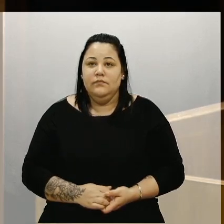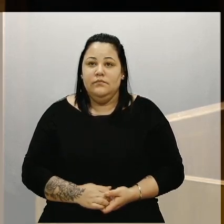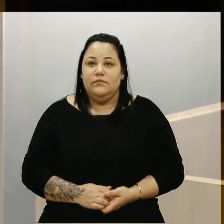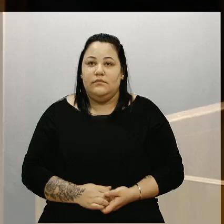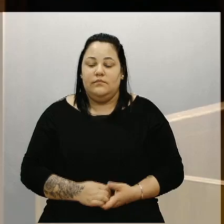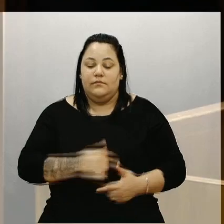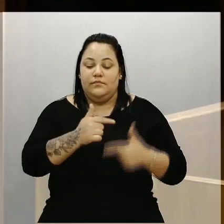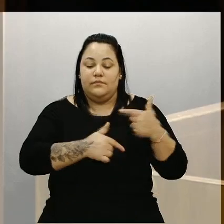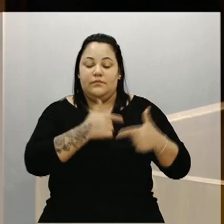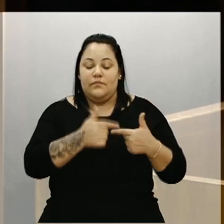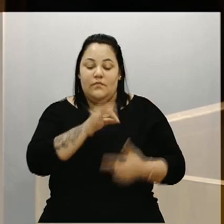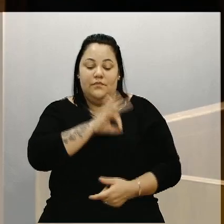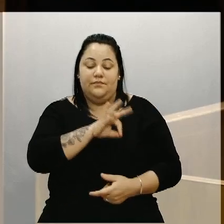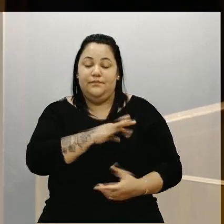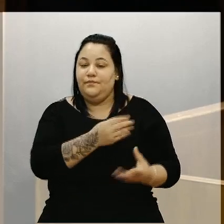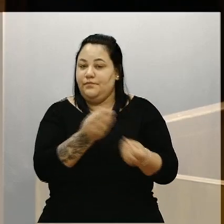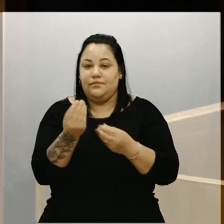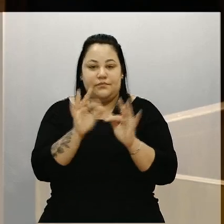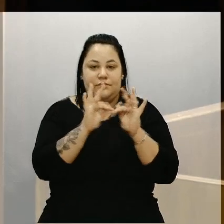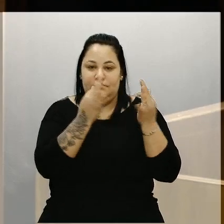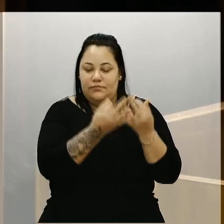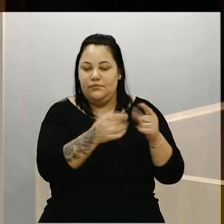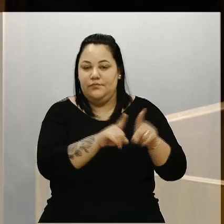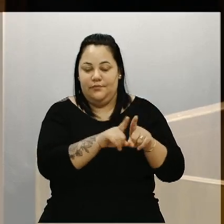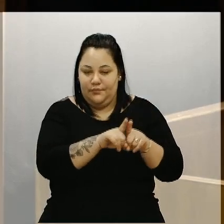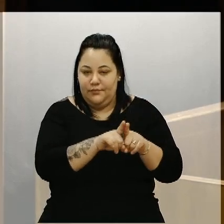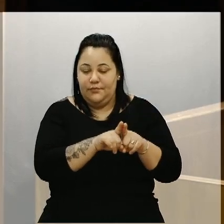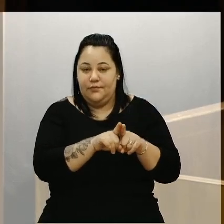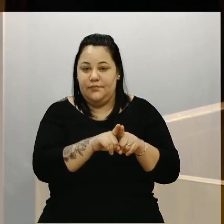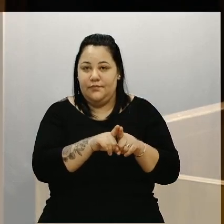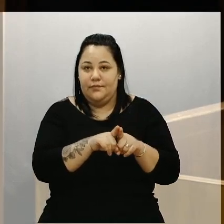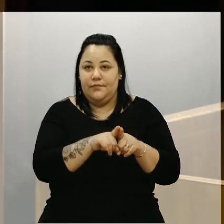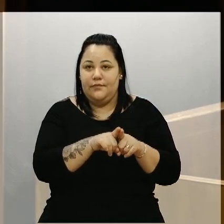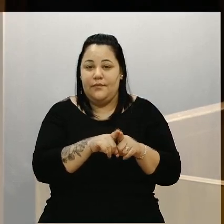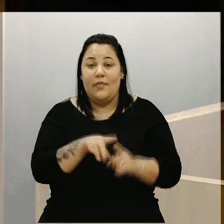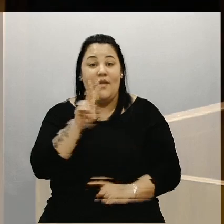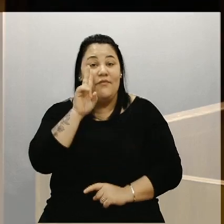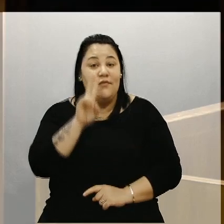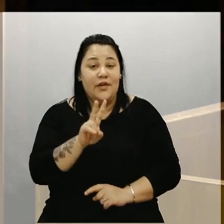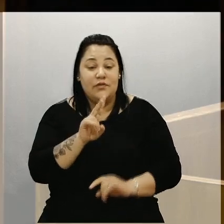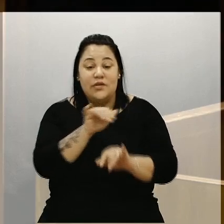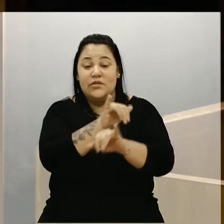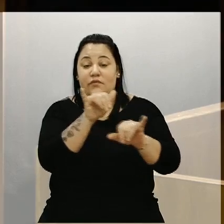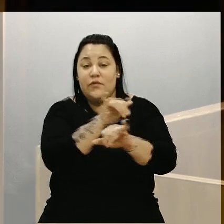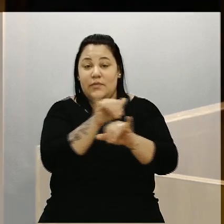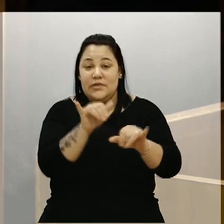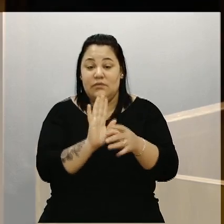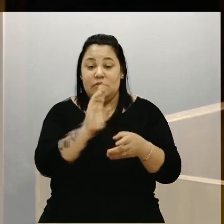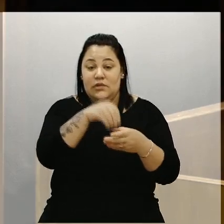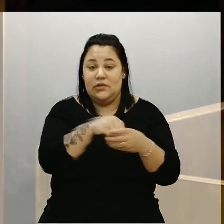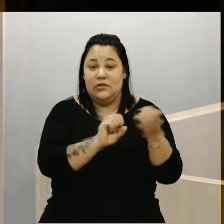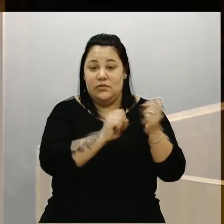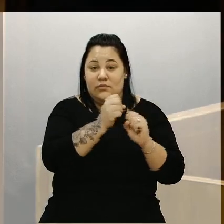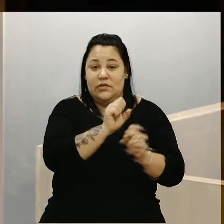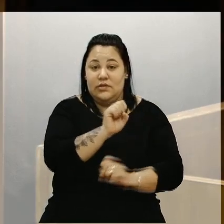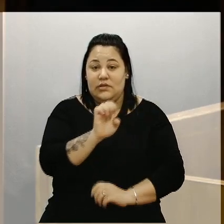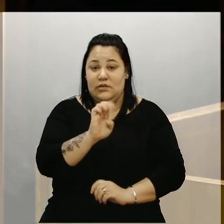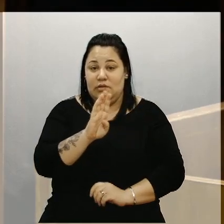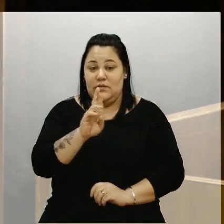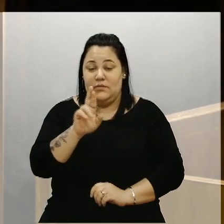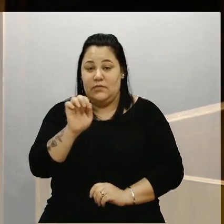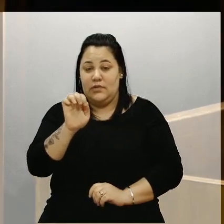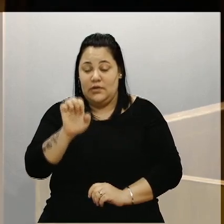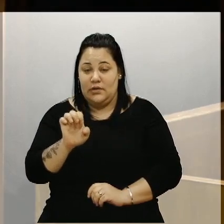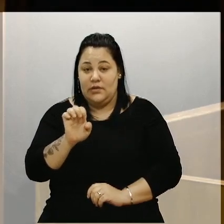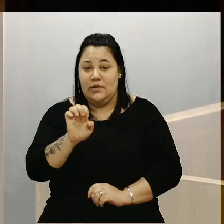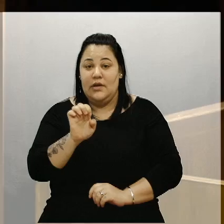para milhares de famílias. De acordo com os dados do SEBRAE, essas empresas correspondem a mais